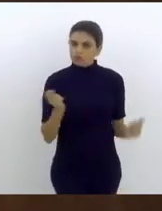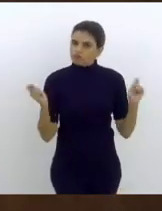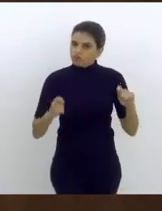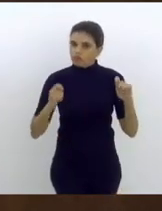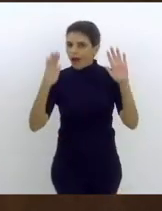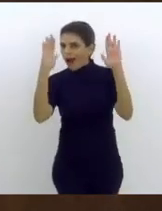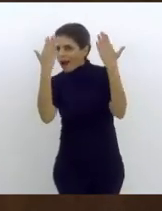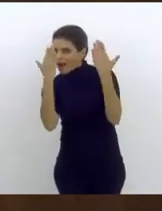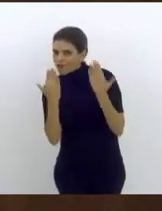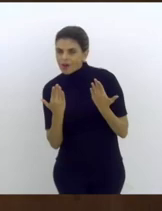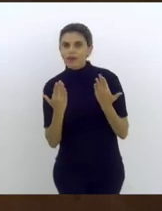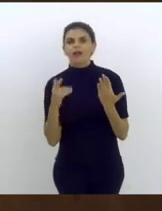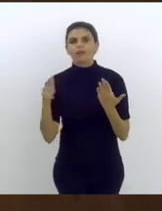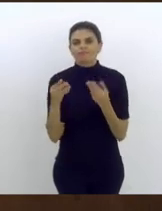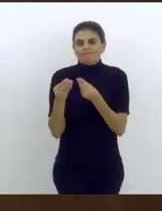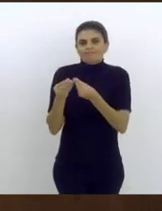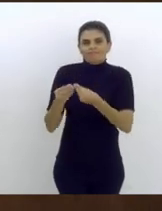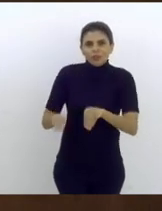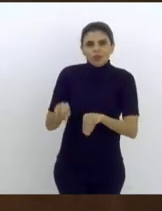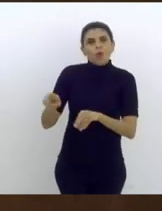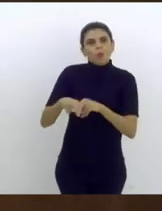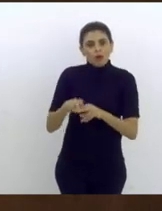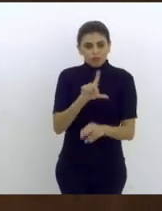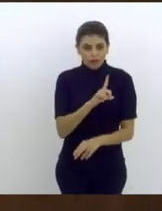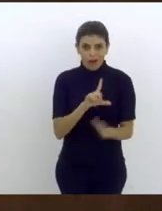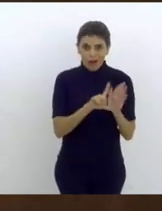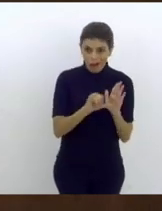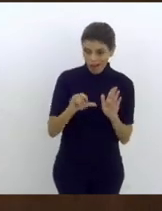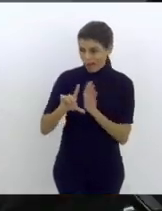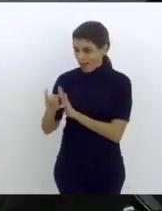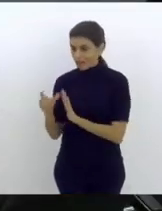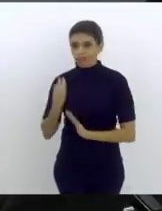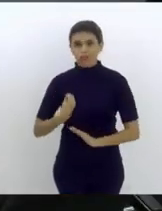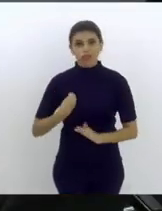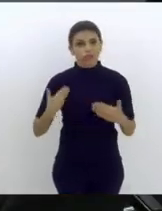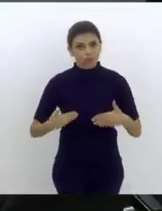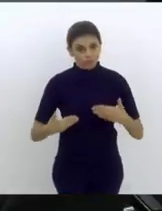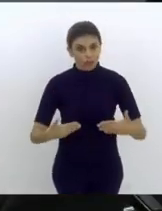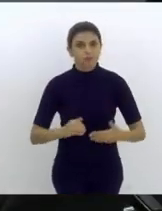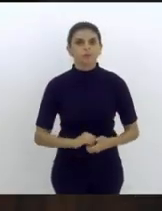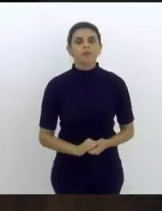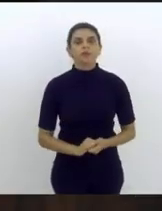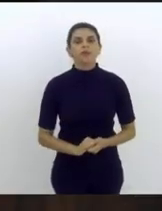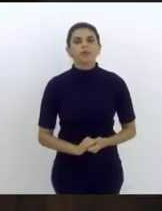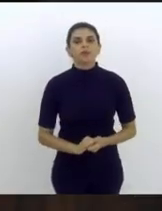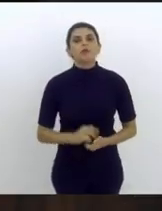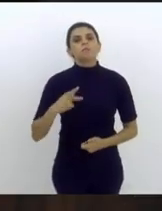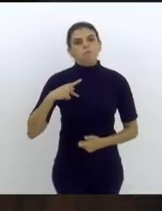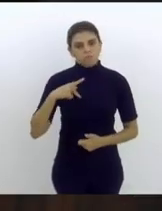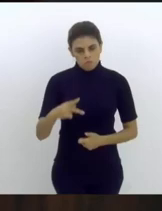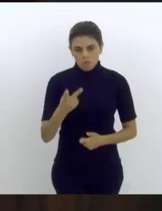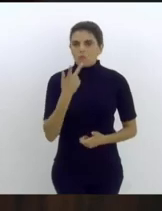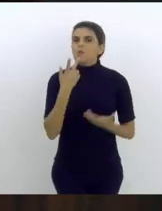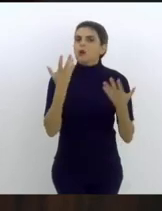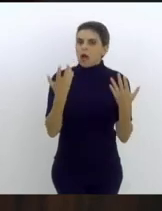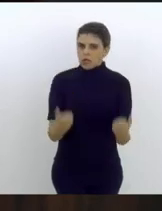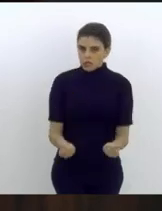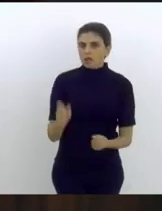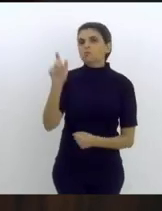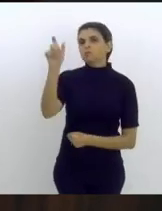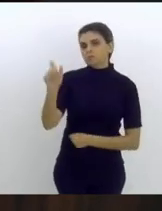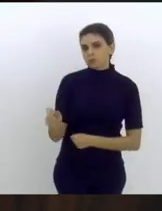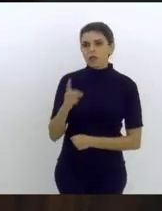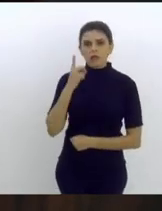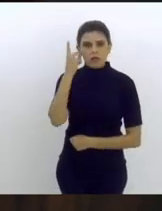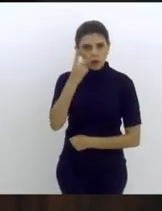essa eventual predicabilidade em razão de duas leis ordinárias Obrigado Presidente a presidência defere o pedido de vossa excelência